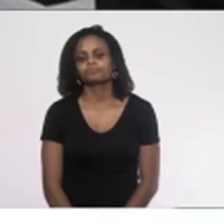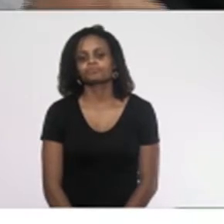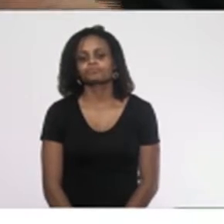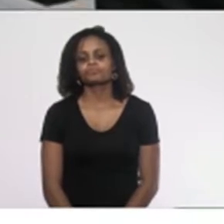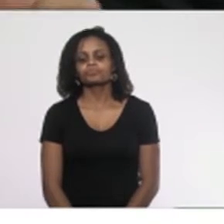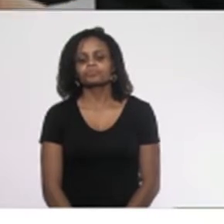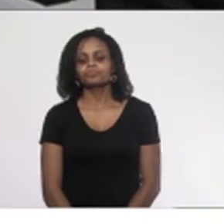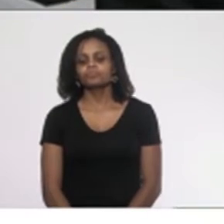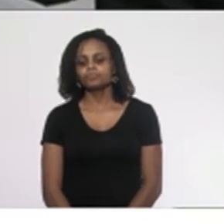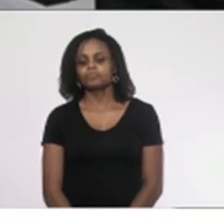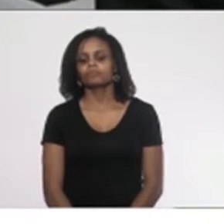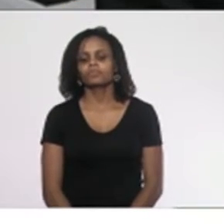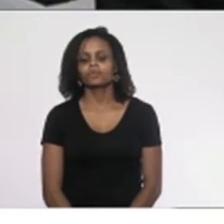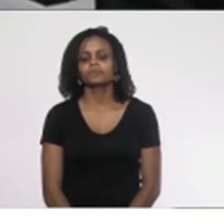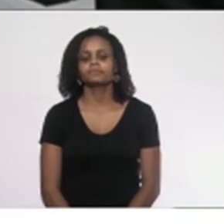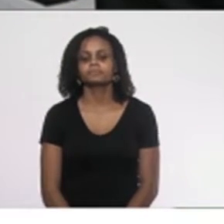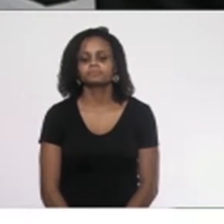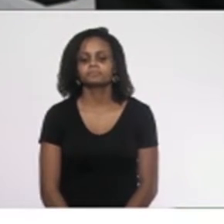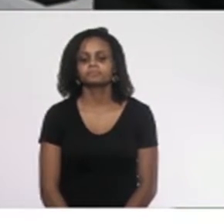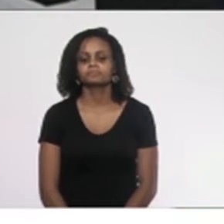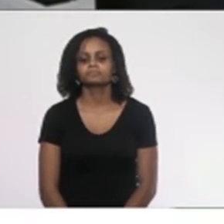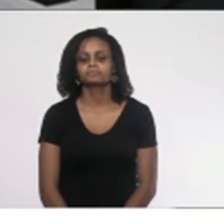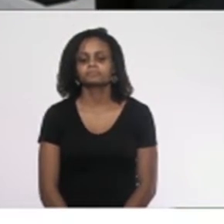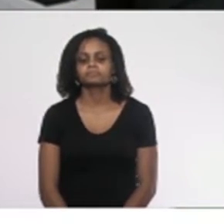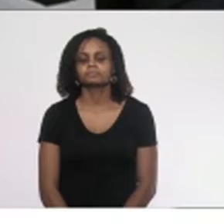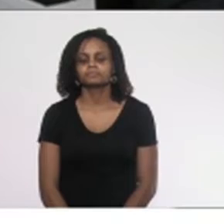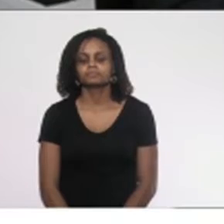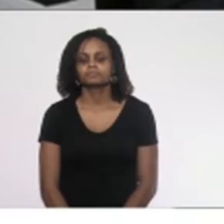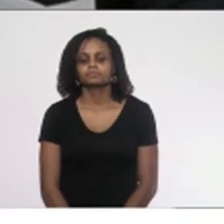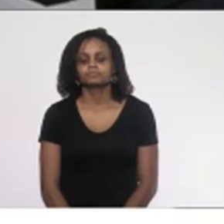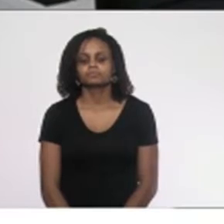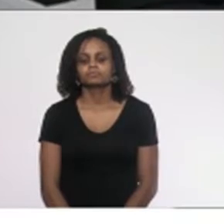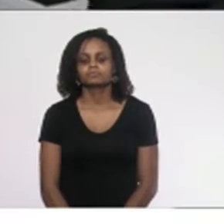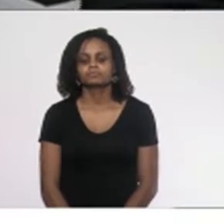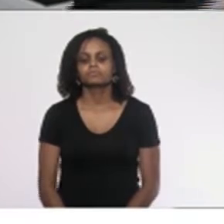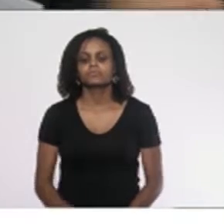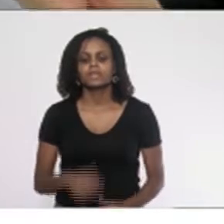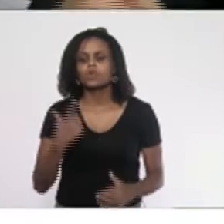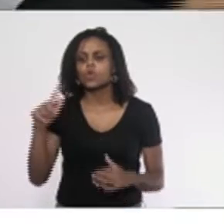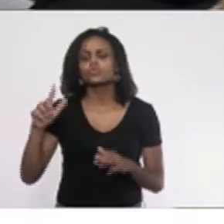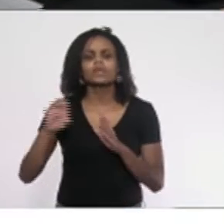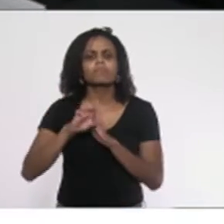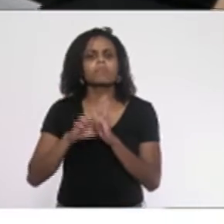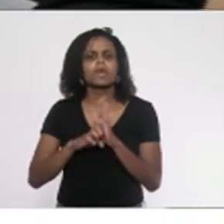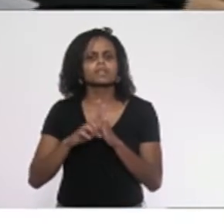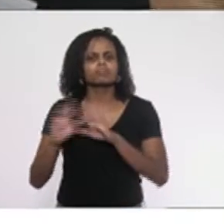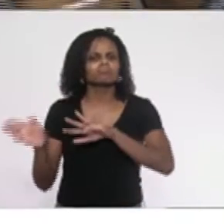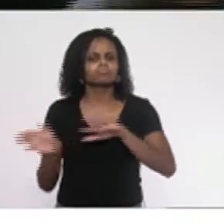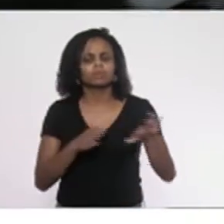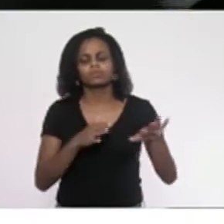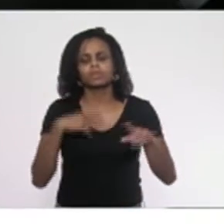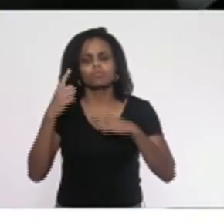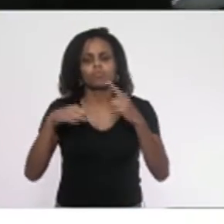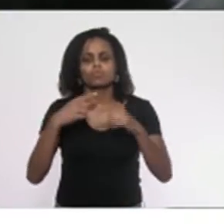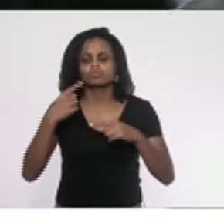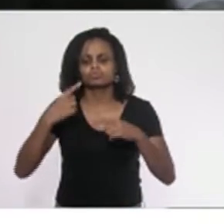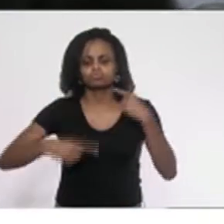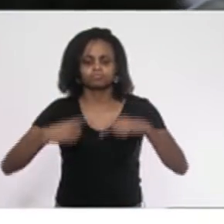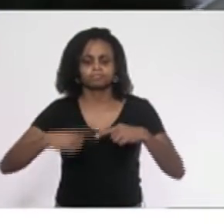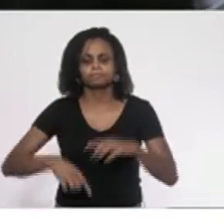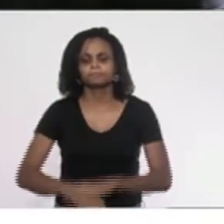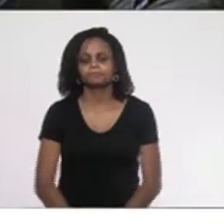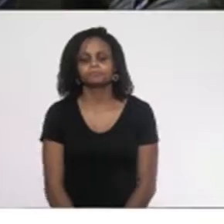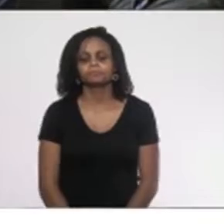As outras emendas, realmente, deixar para outra discussão. Vai discutir, deputado Luiz